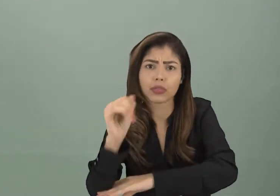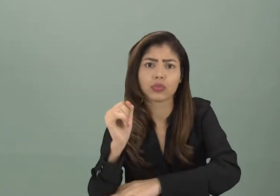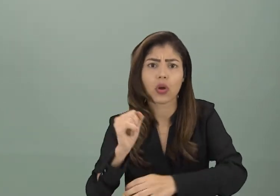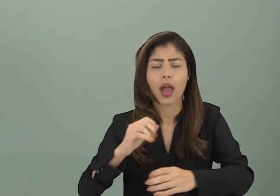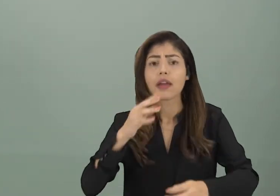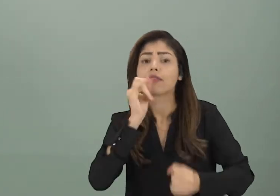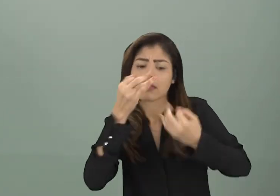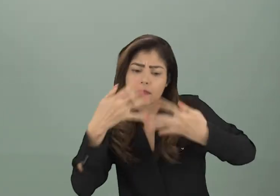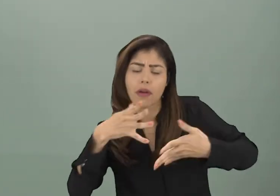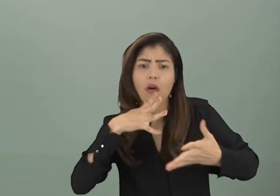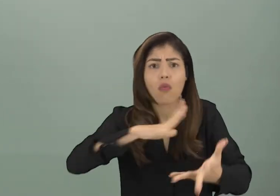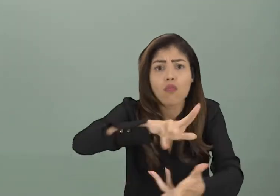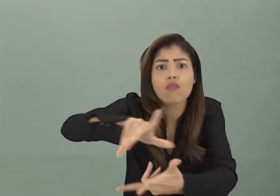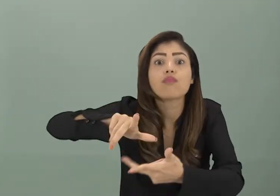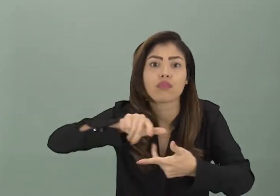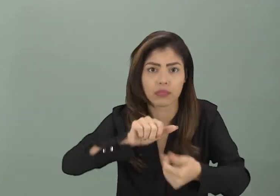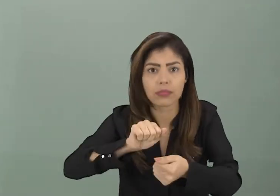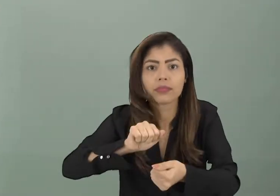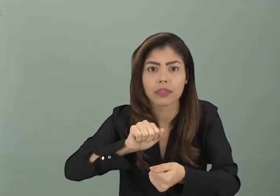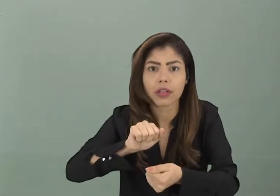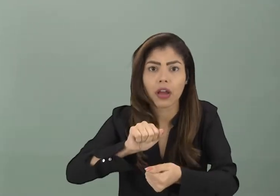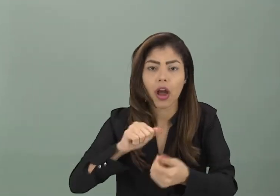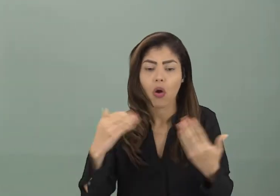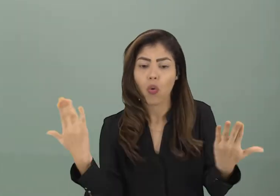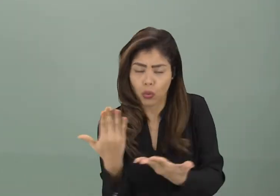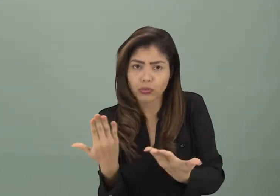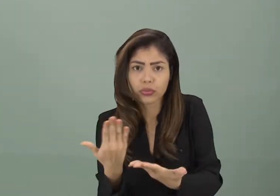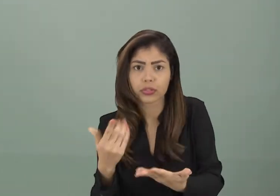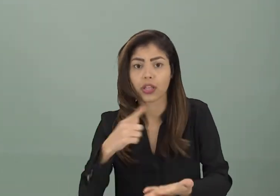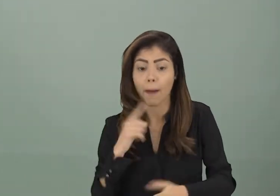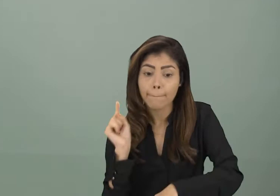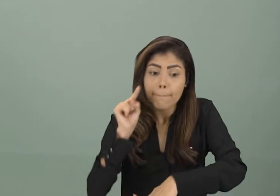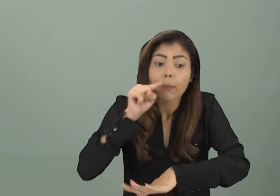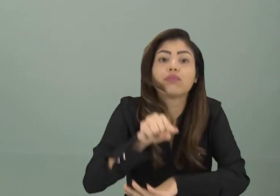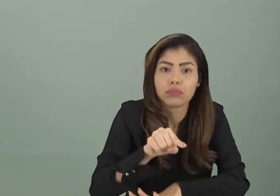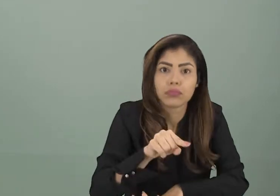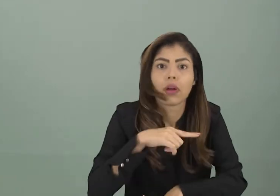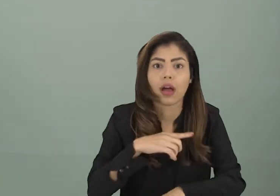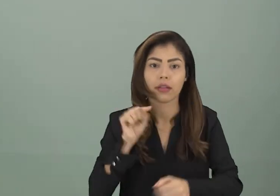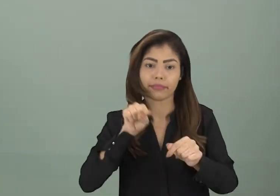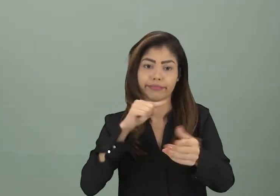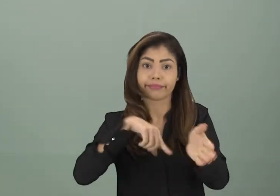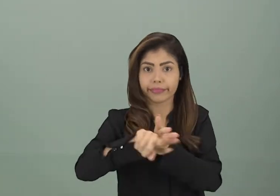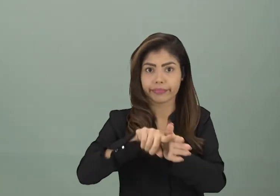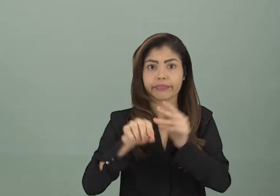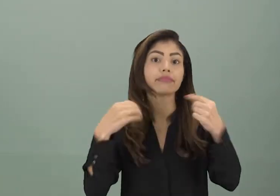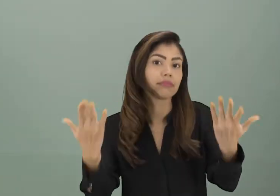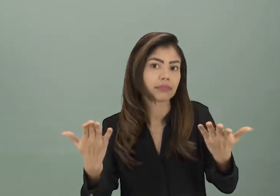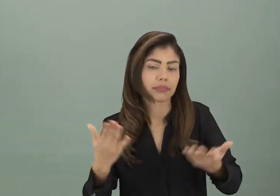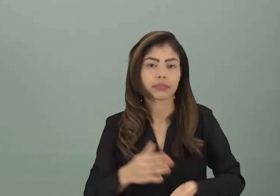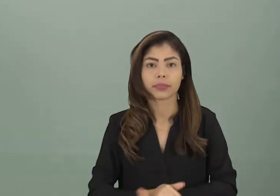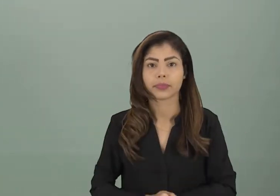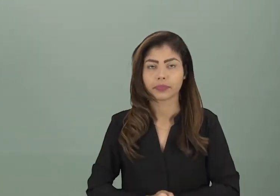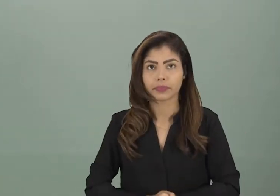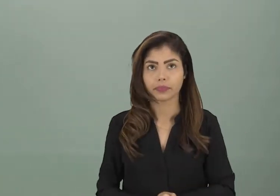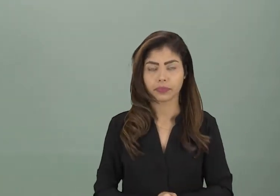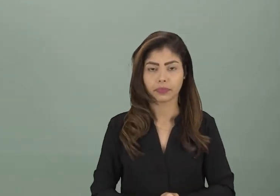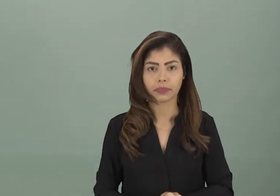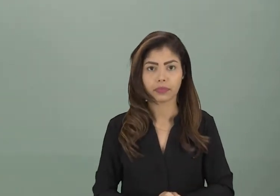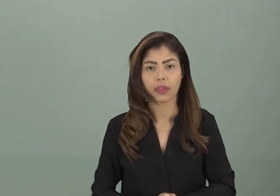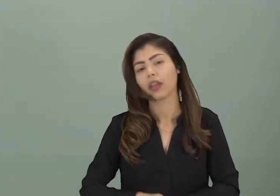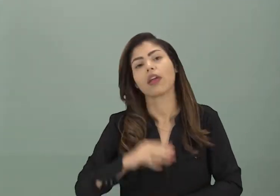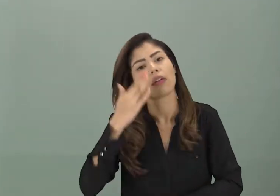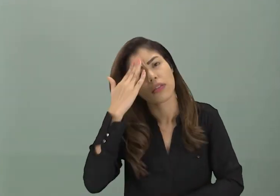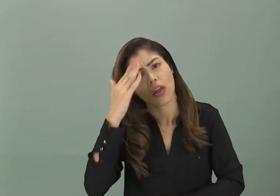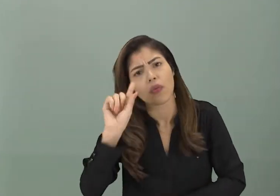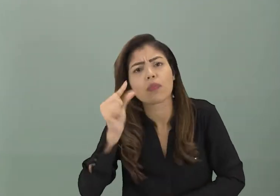e a realidade que existe, eles buscavam pontuar essa questão. Pois bem, entendendo um